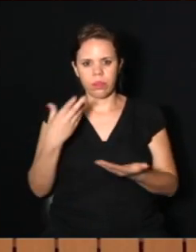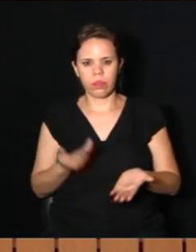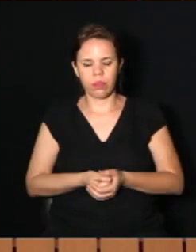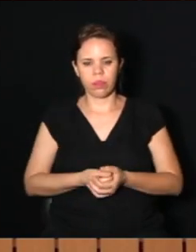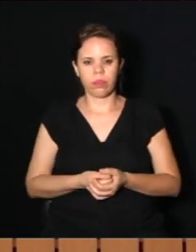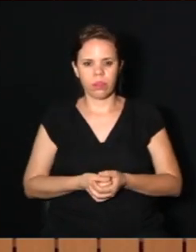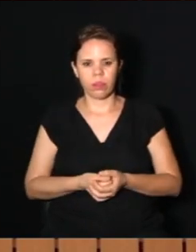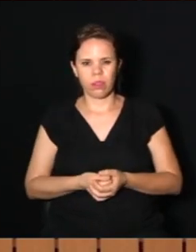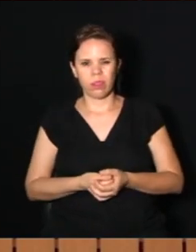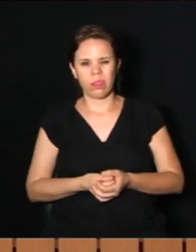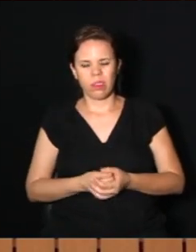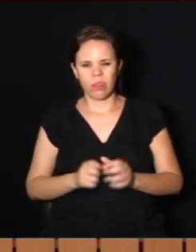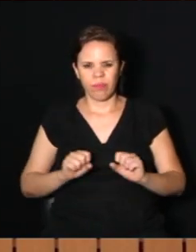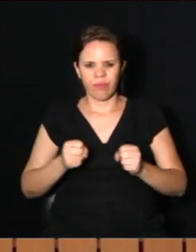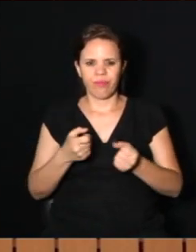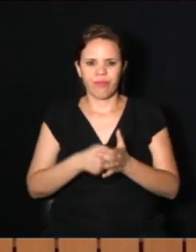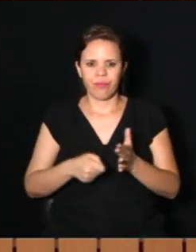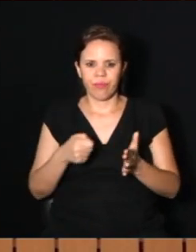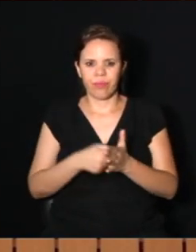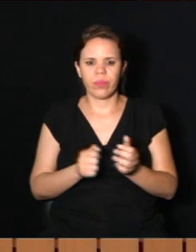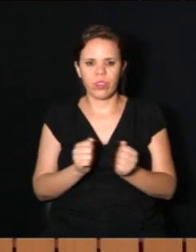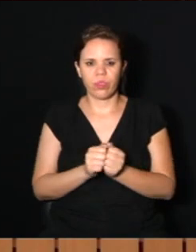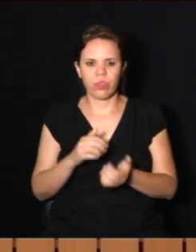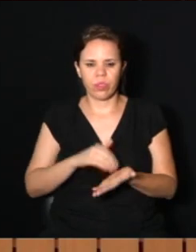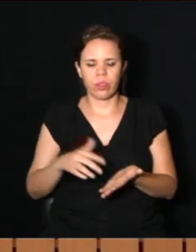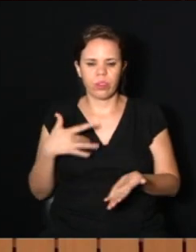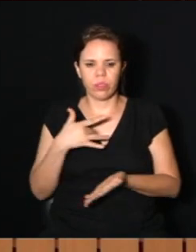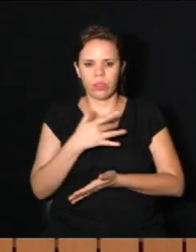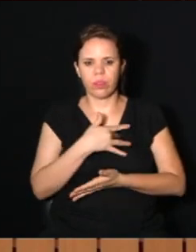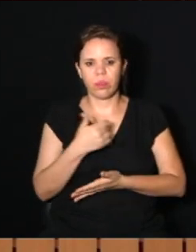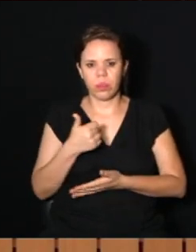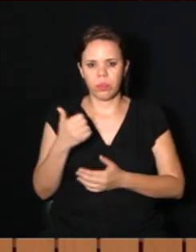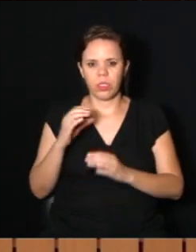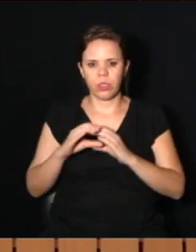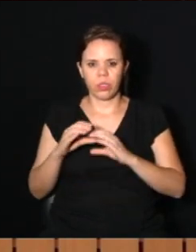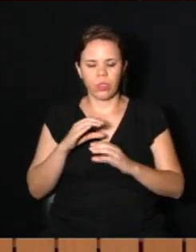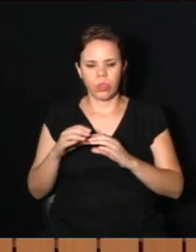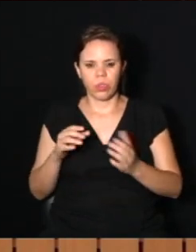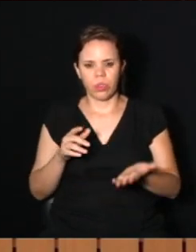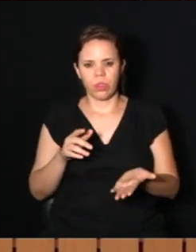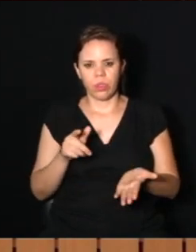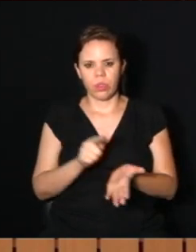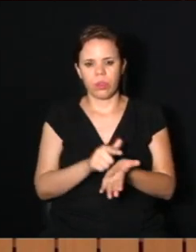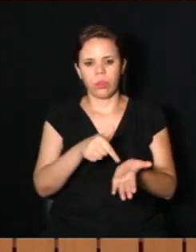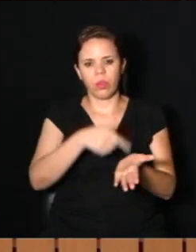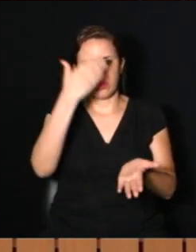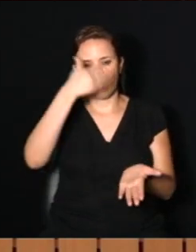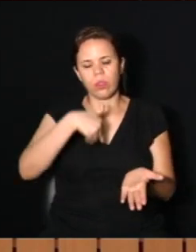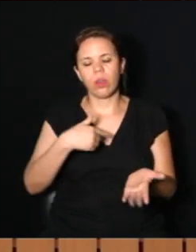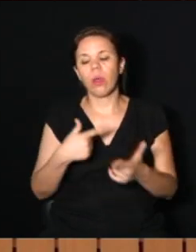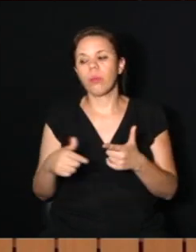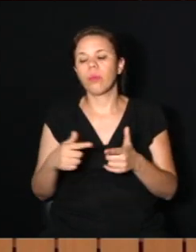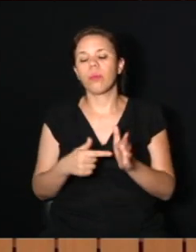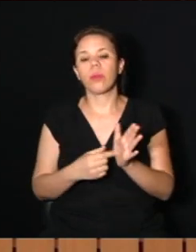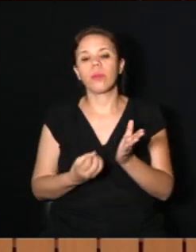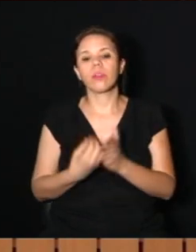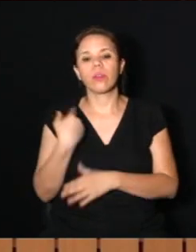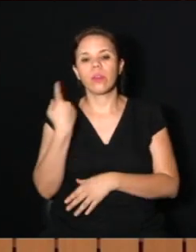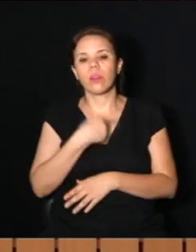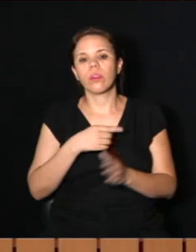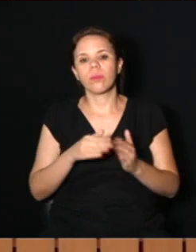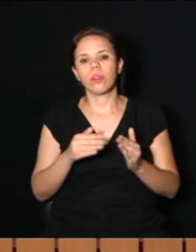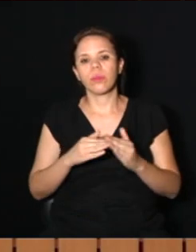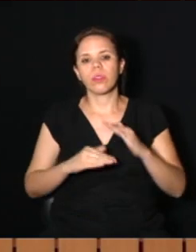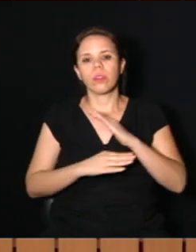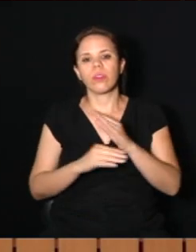gente buscou, junto à Secretaria Municipal de Saúde, a primeira interlocução para encaminhamento da situação. Então, o nosso apelo à